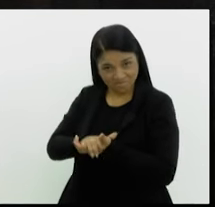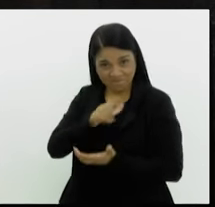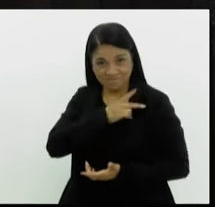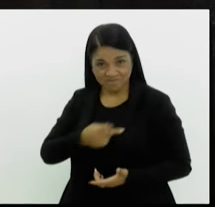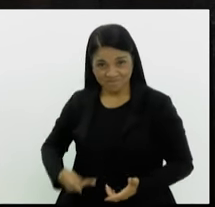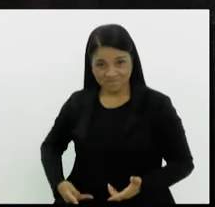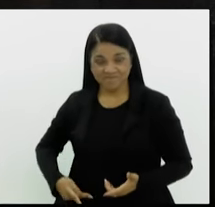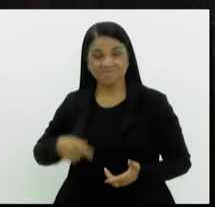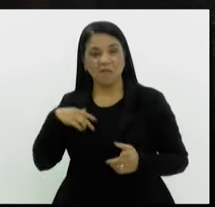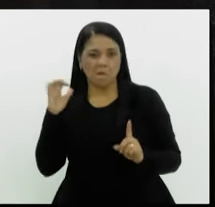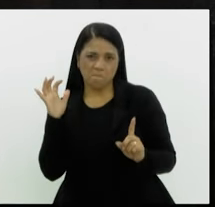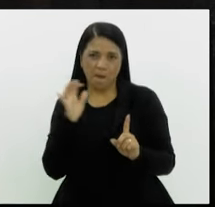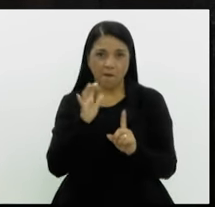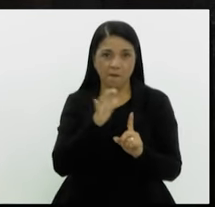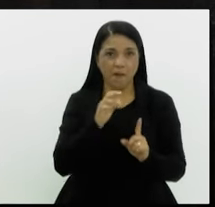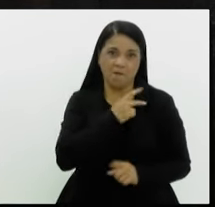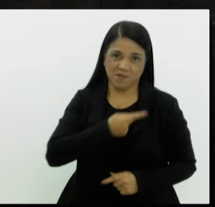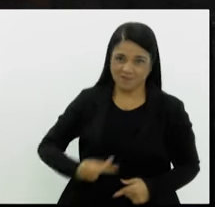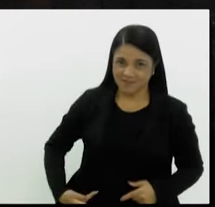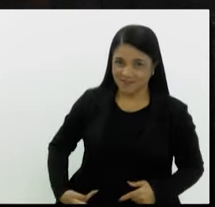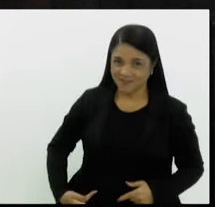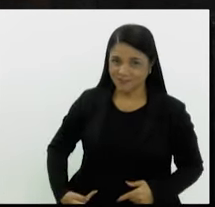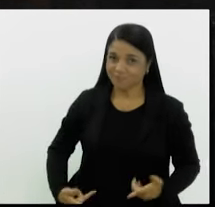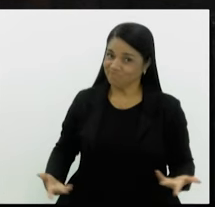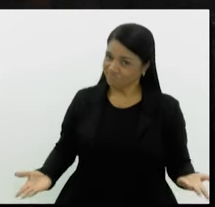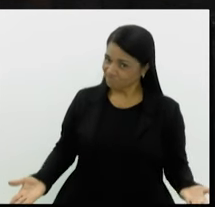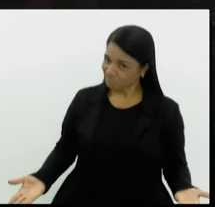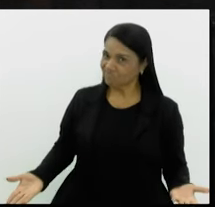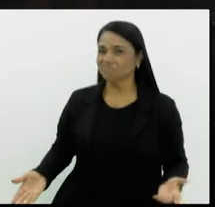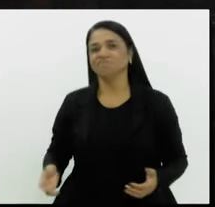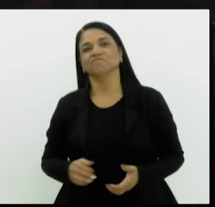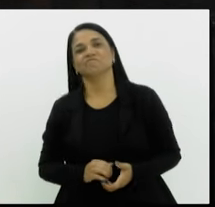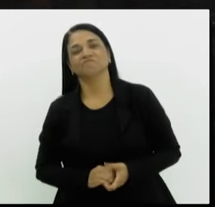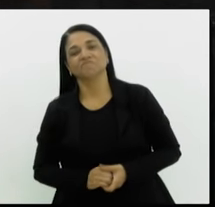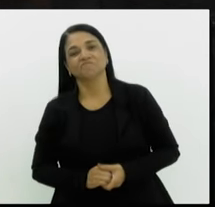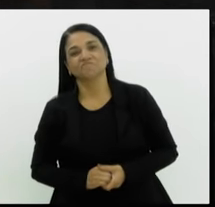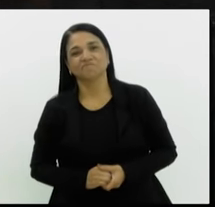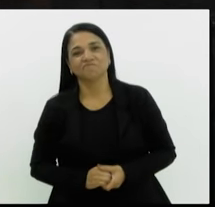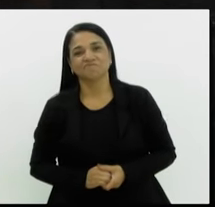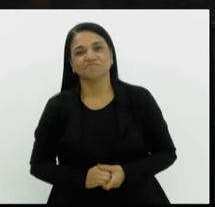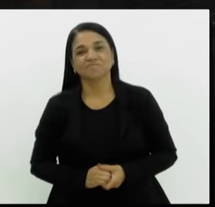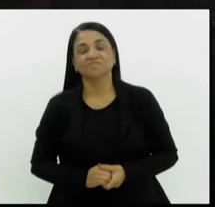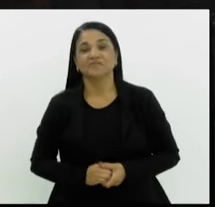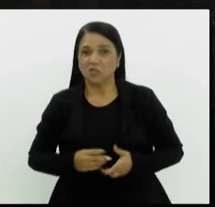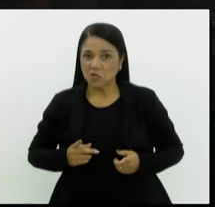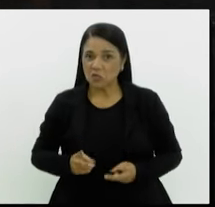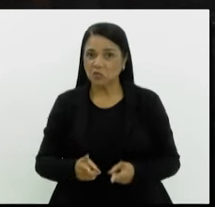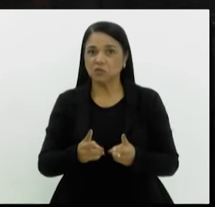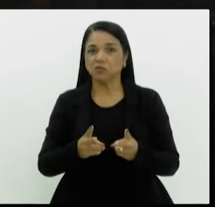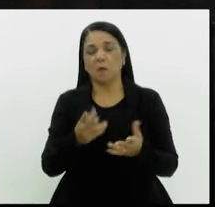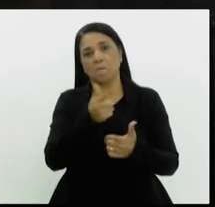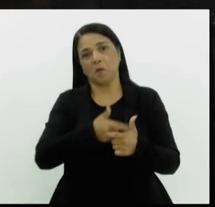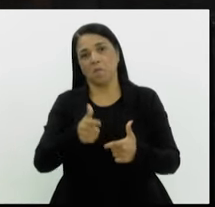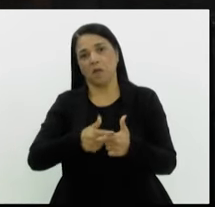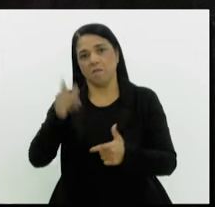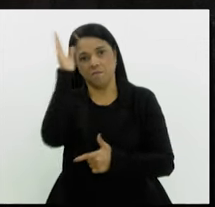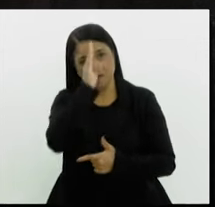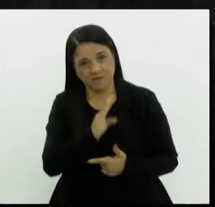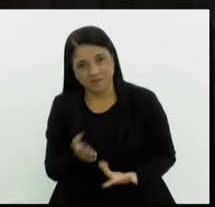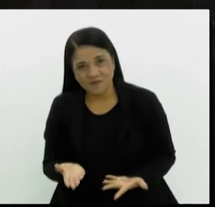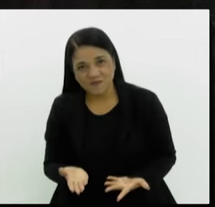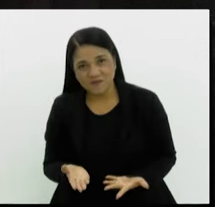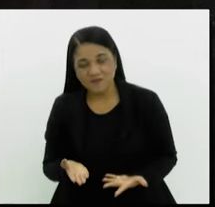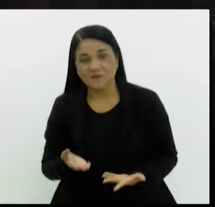sobre o presidente desse navio, que continua à deriva. O